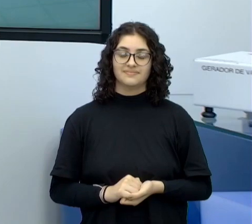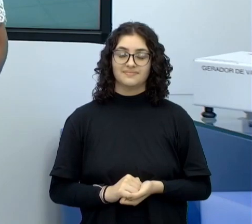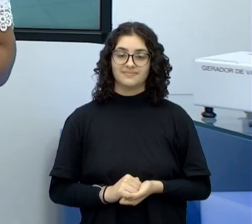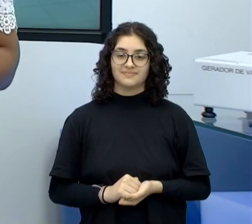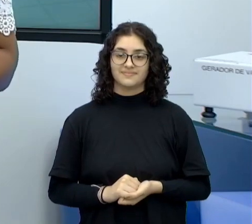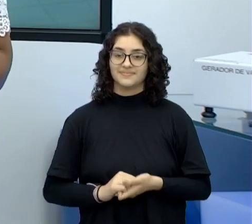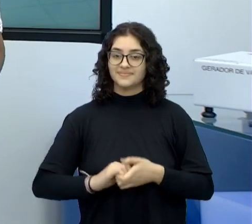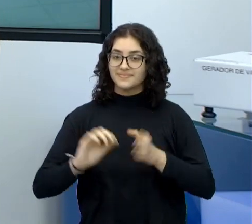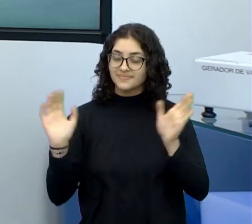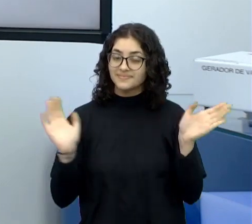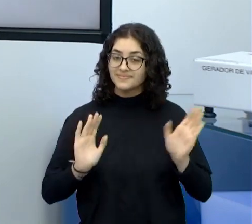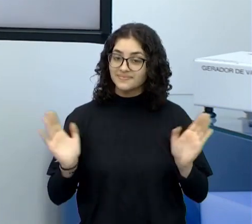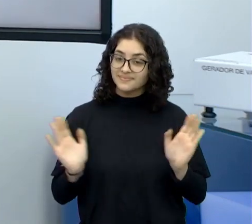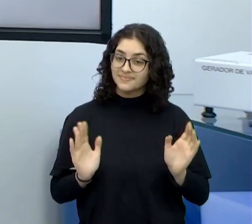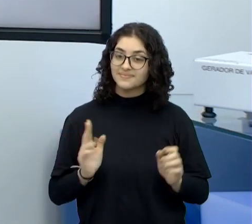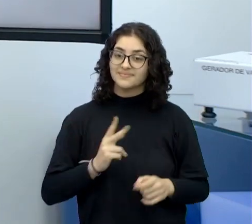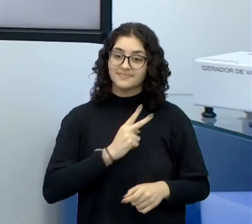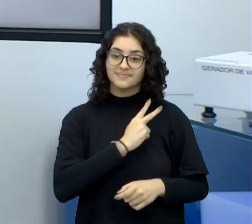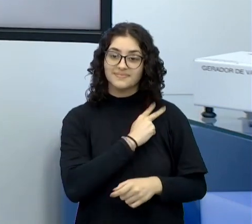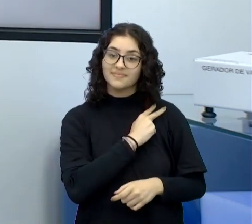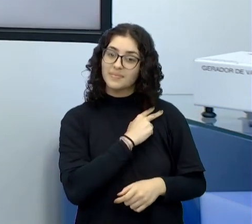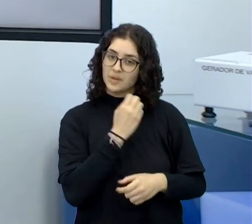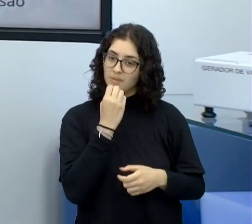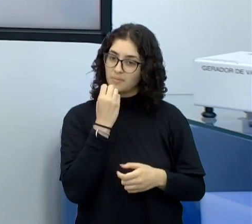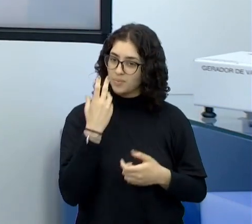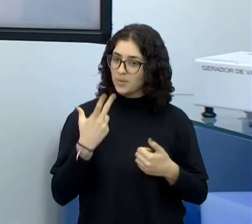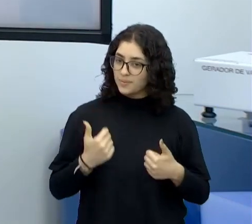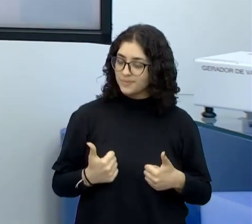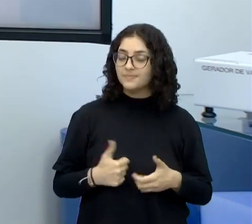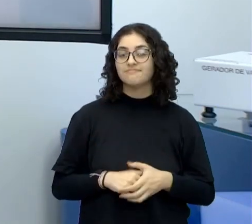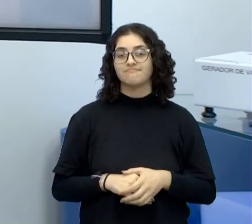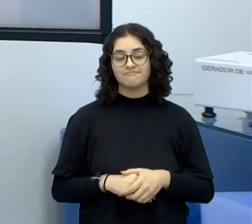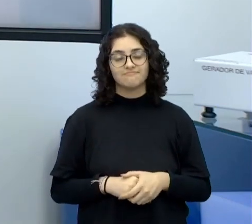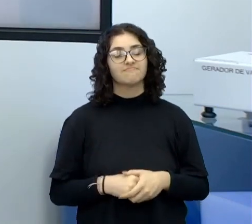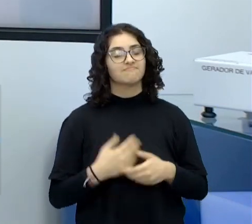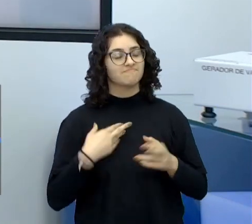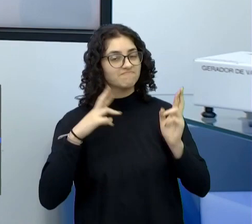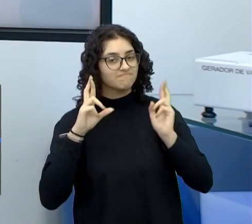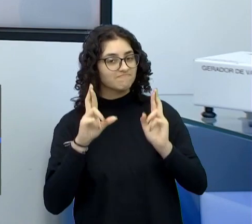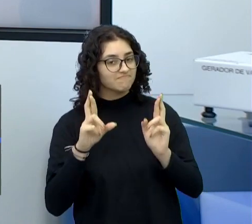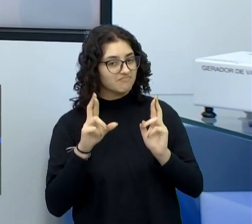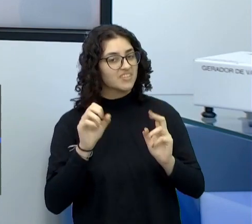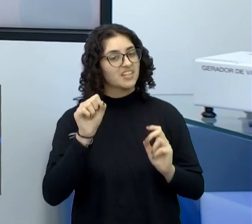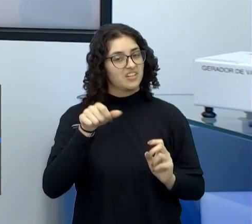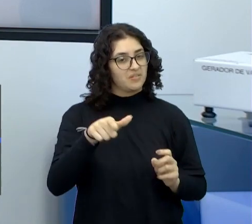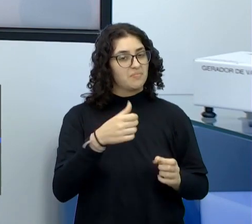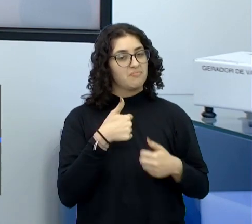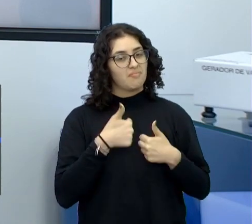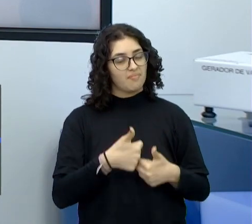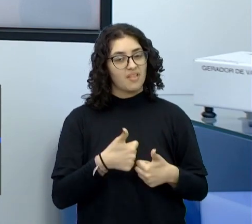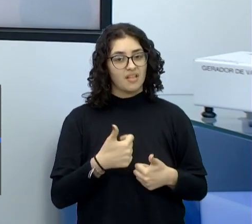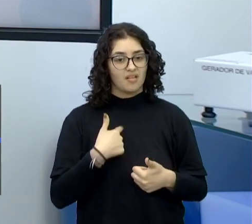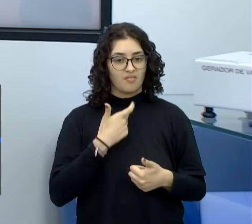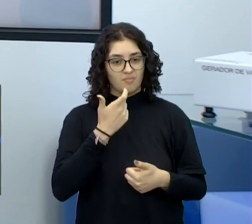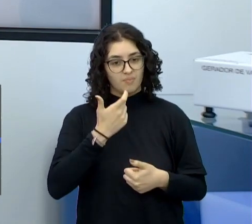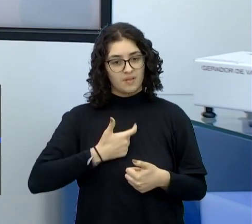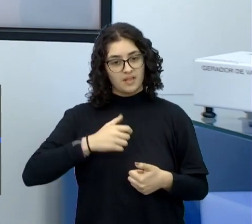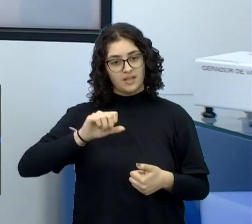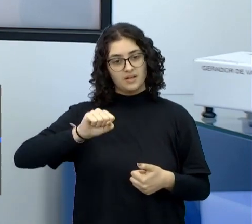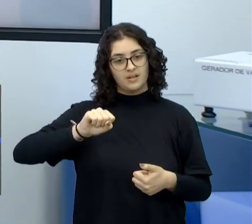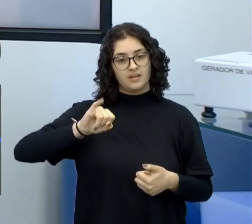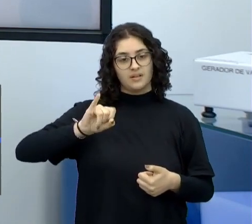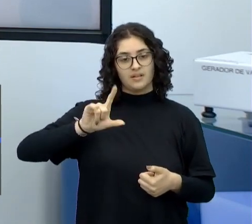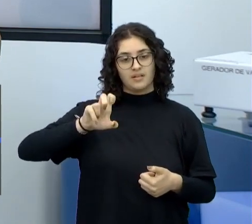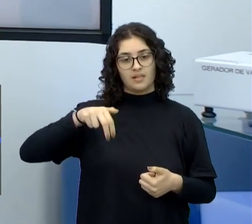Olá, galera da segunda série do ensino médio, tudo bem com vocês? Espero sinceramente que sim. Eu sou a Silene Félix, a sua